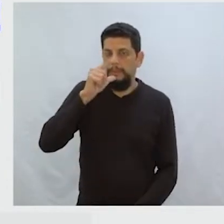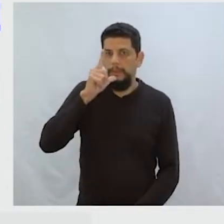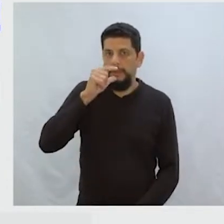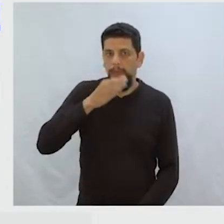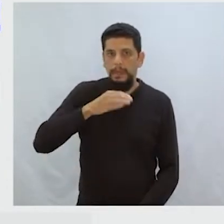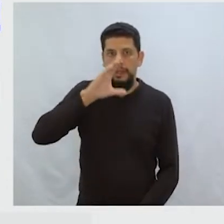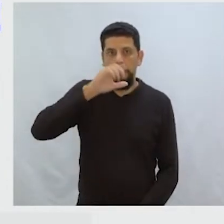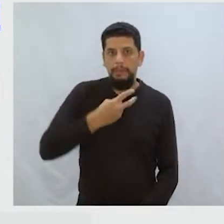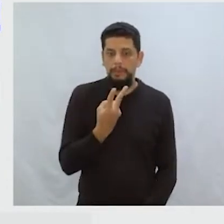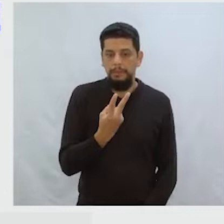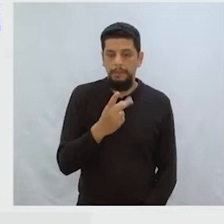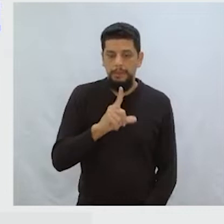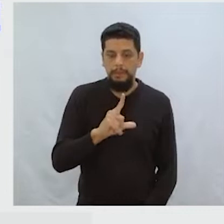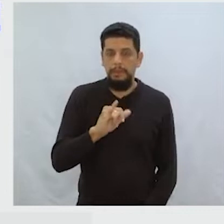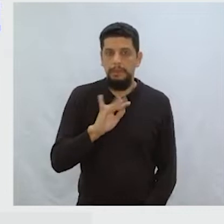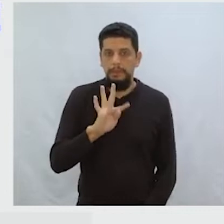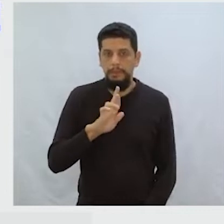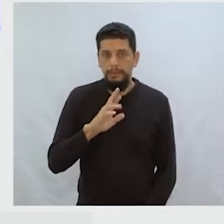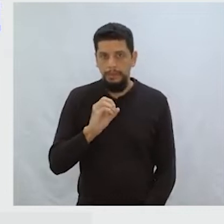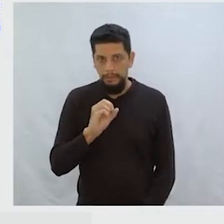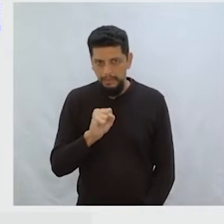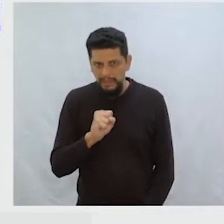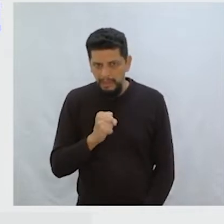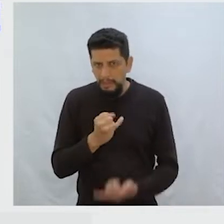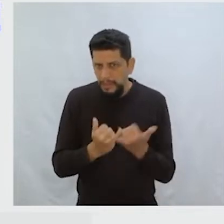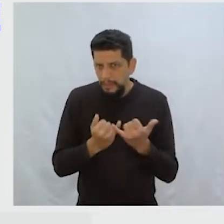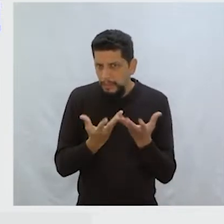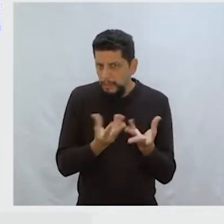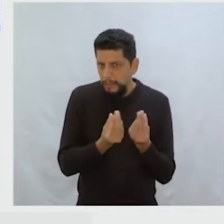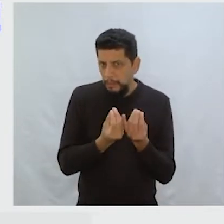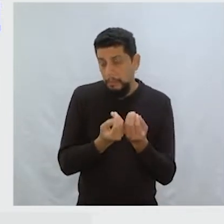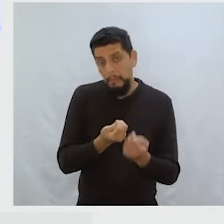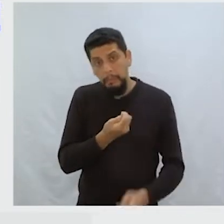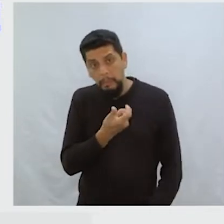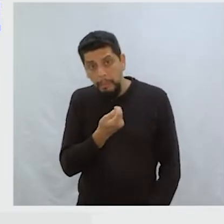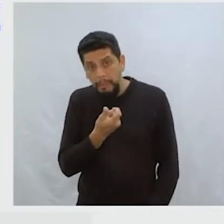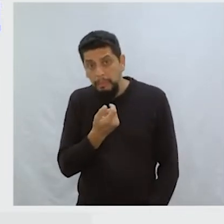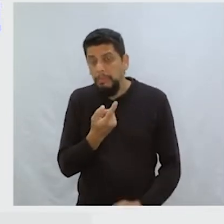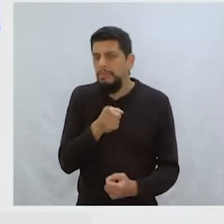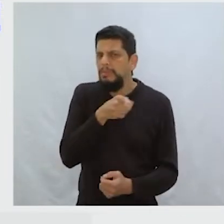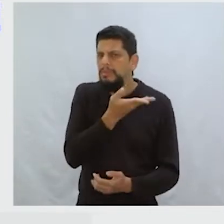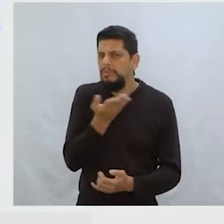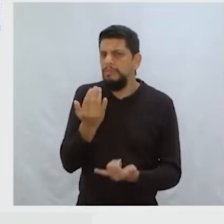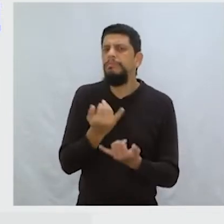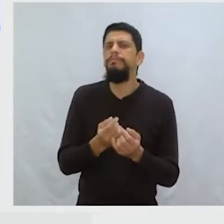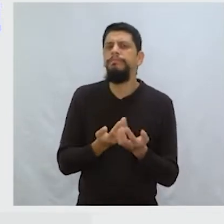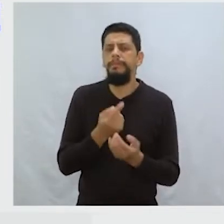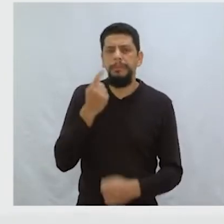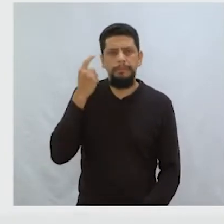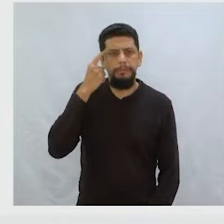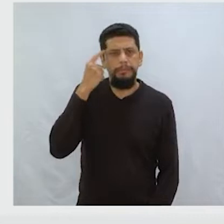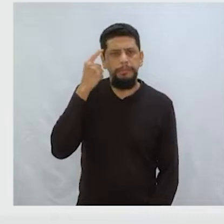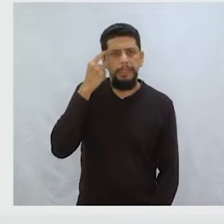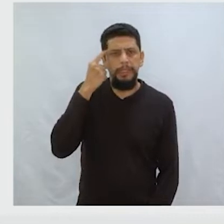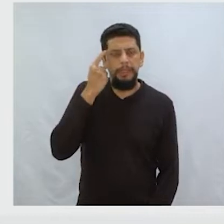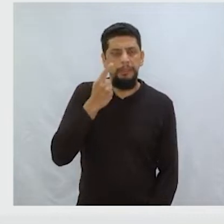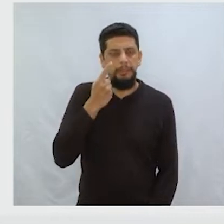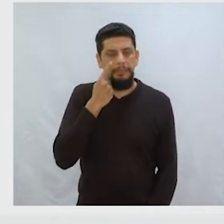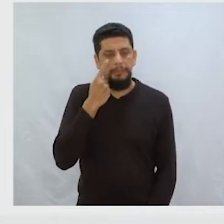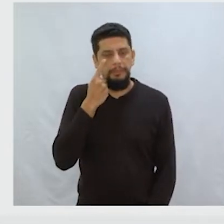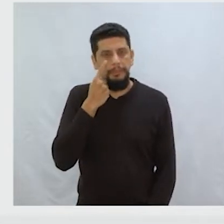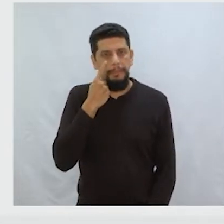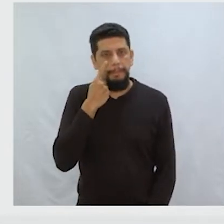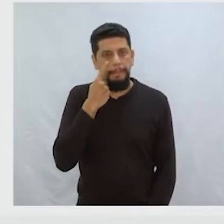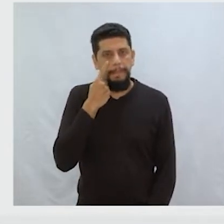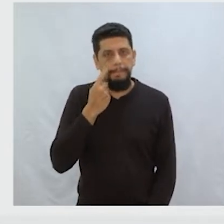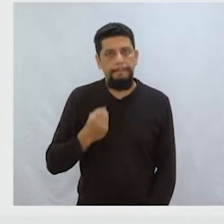um adulto? Pois é, parece muita água. Será que é pouca água? O que vocês acham? Vamos ver